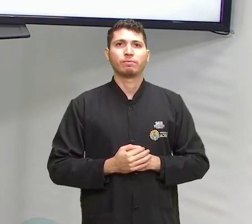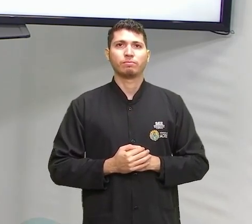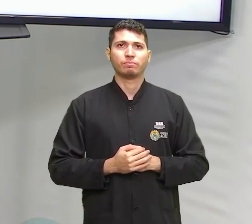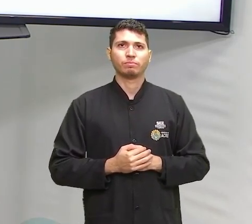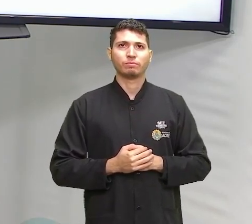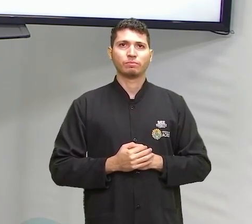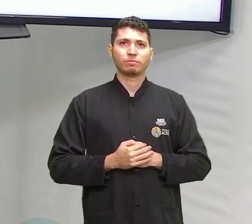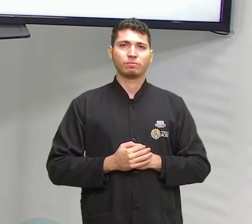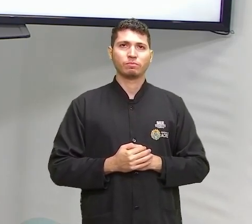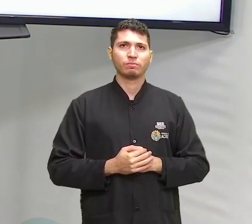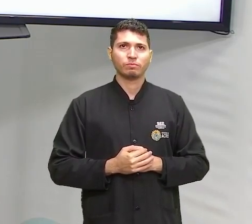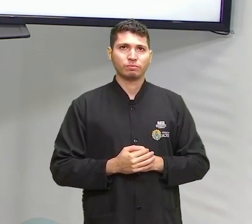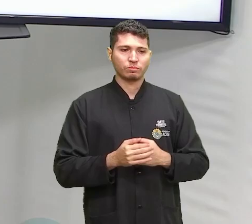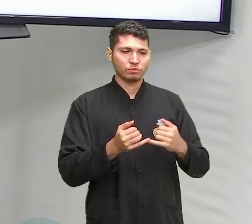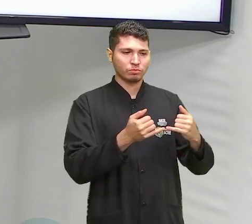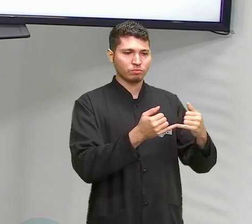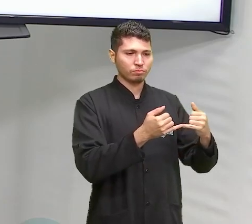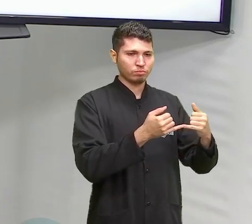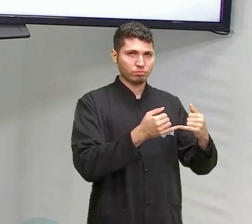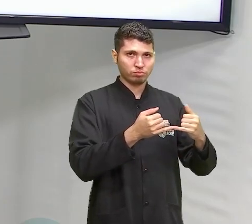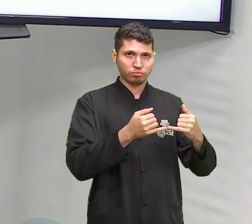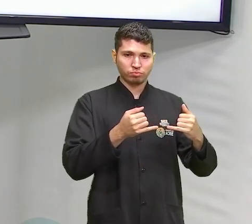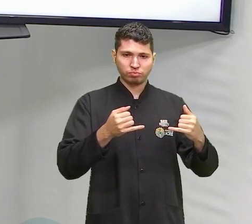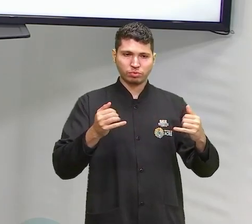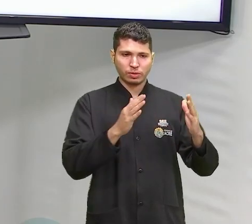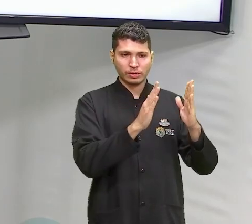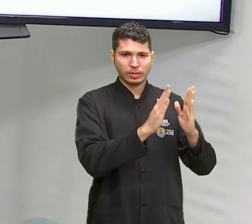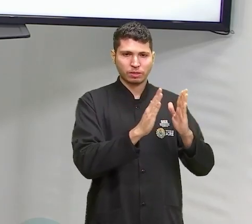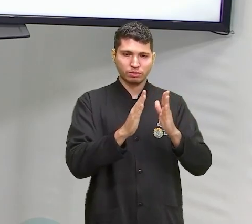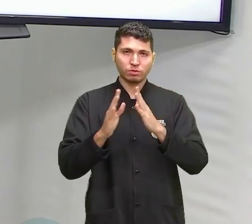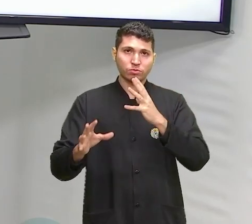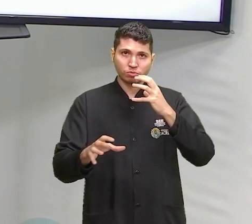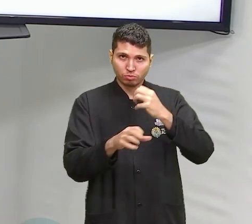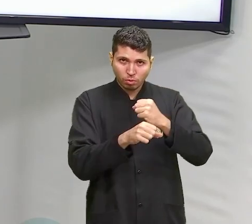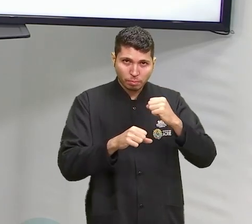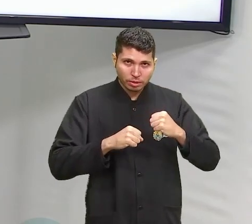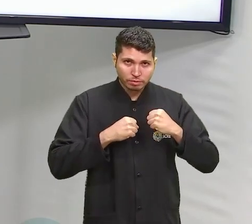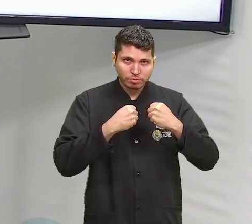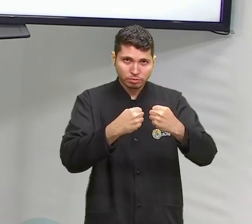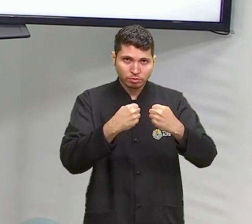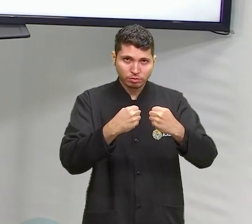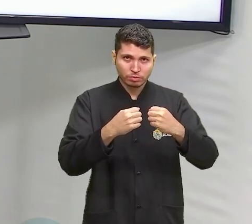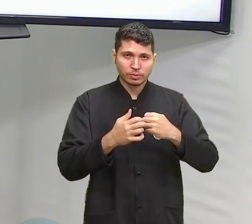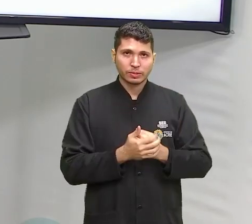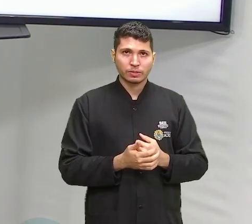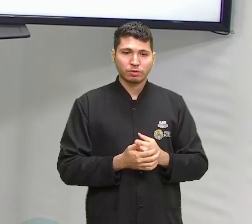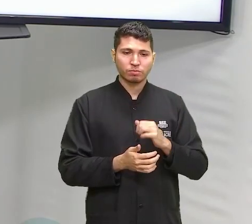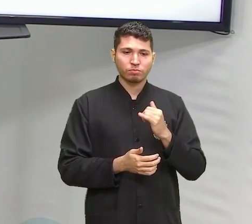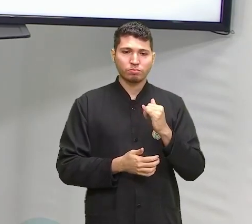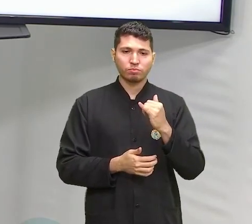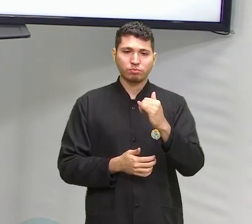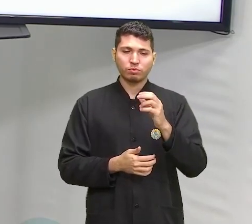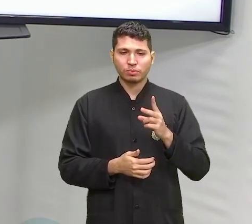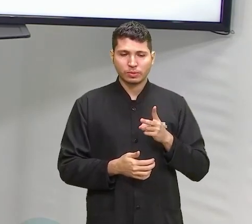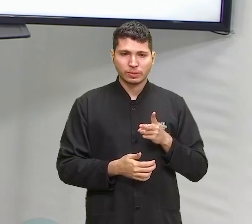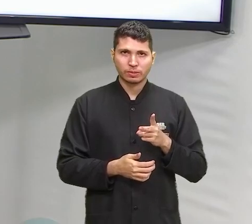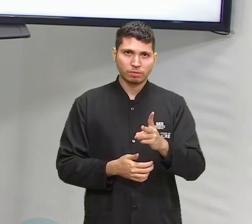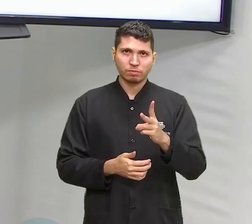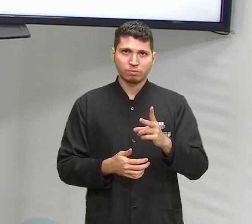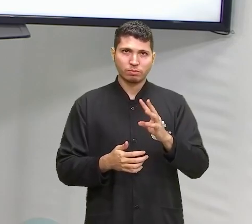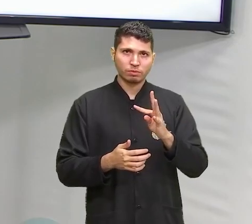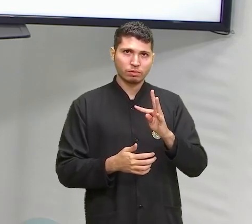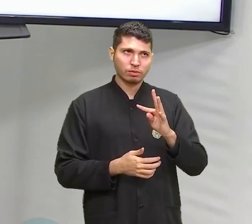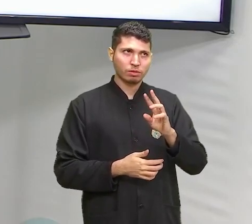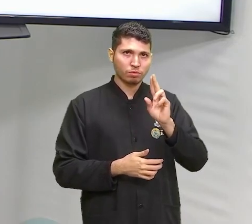agora. Circuito em série soma as resistências. Corrente, constante, DDP,